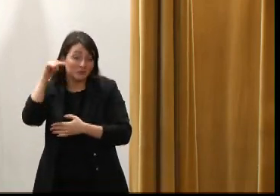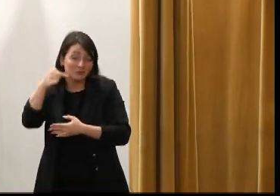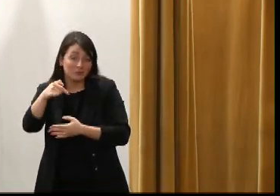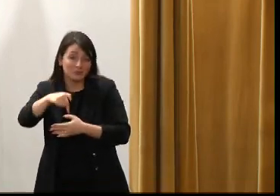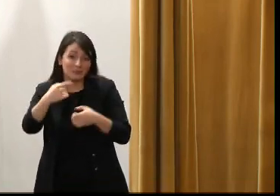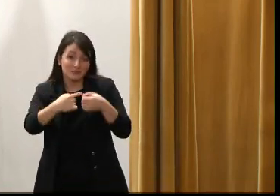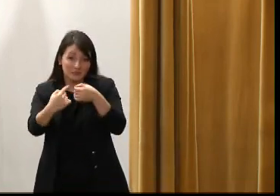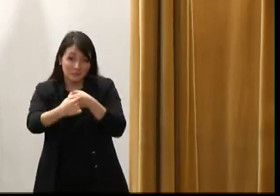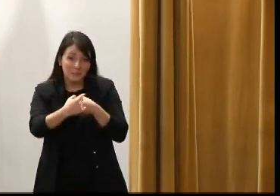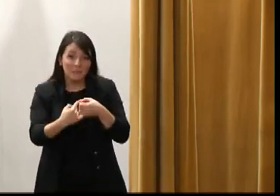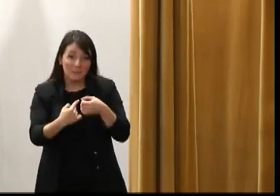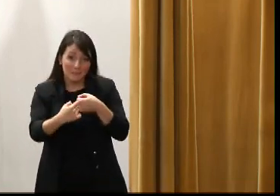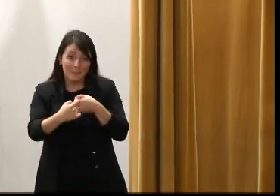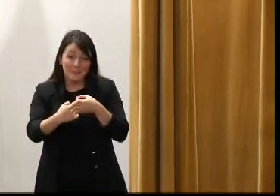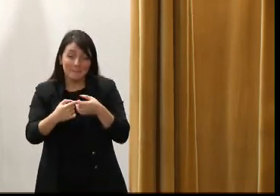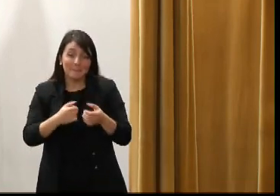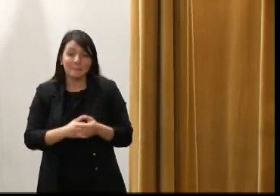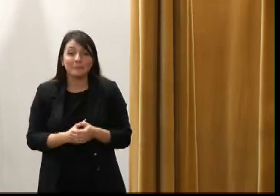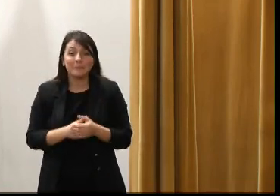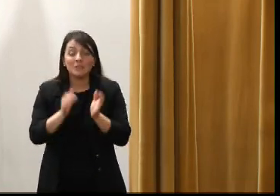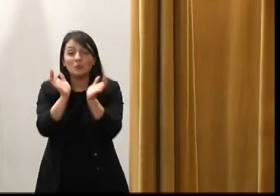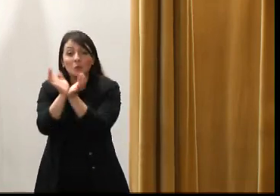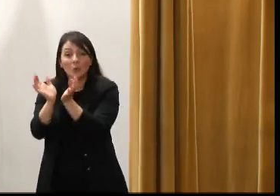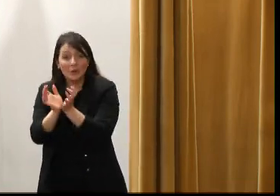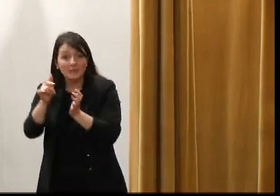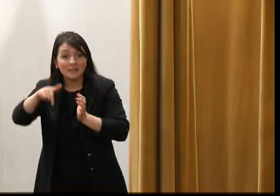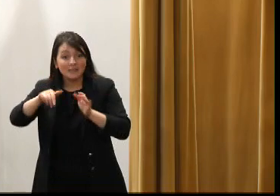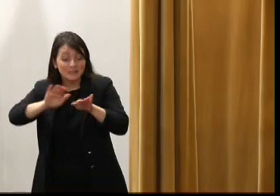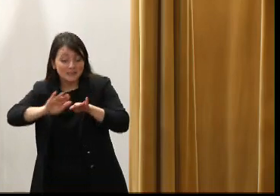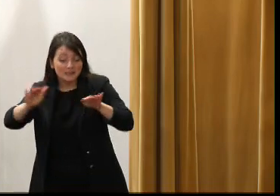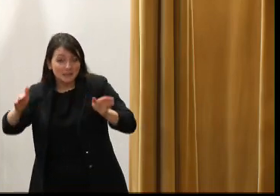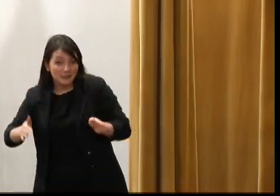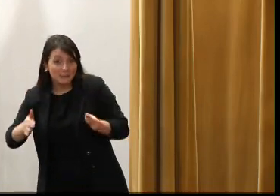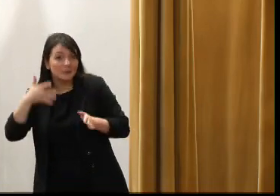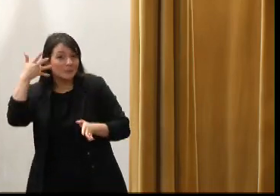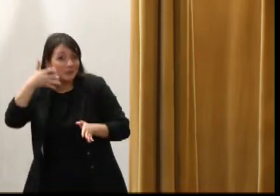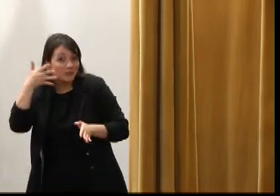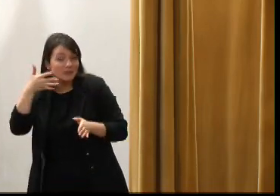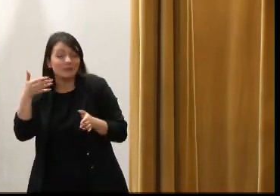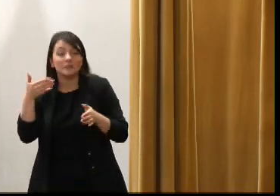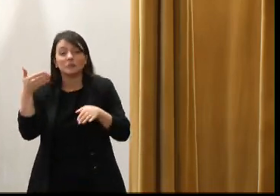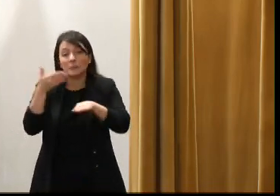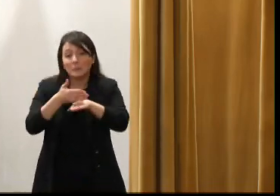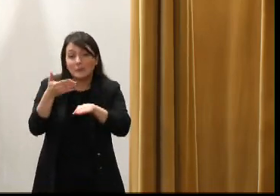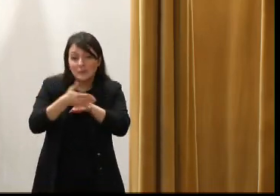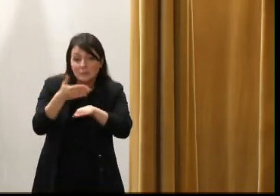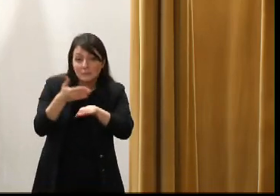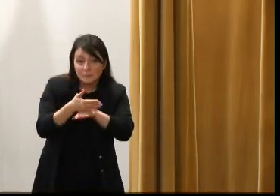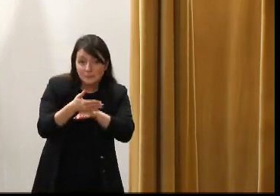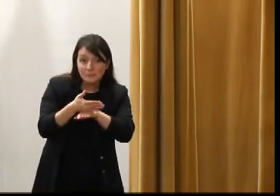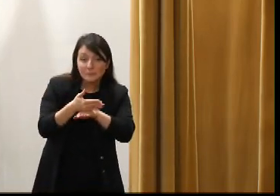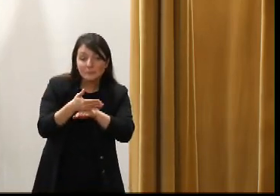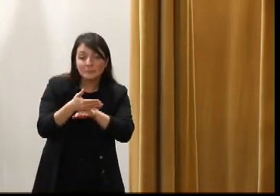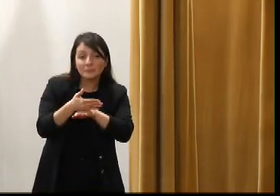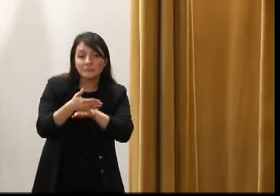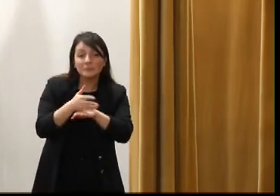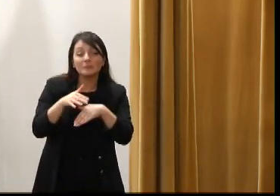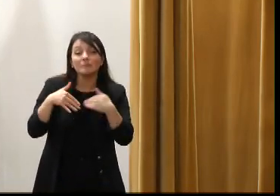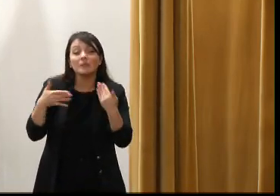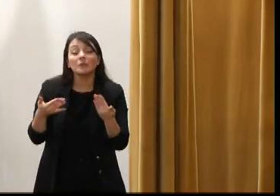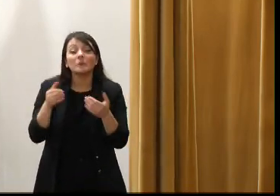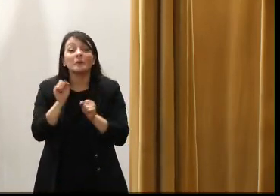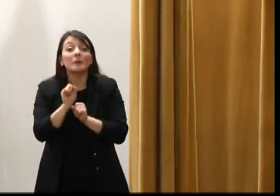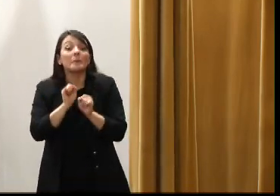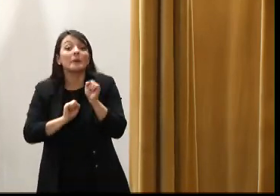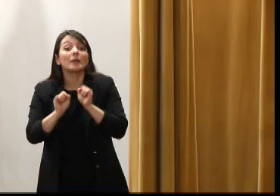Bom, cumprimentar aqui meus colegas na mesa, os palestrantes que estão conosco, os participantes. Bom, o que se espera